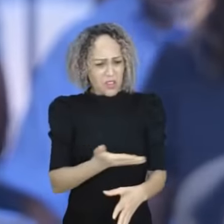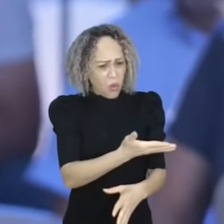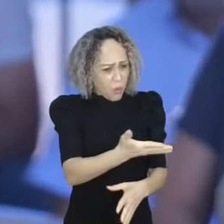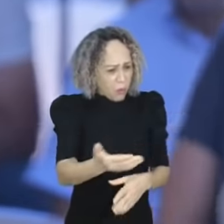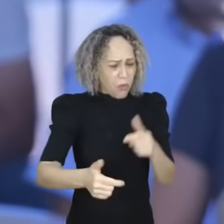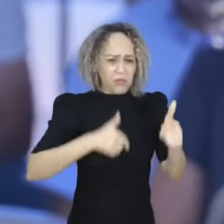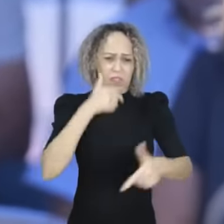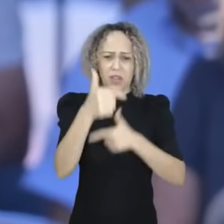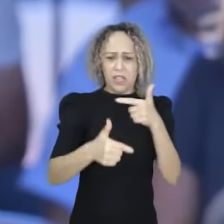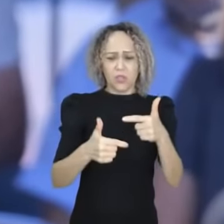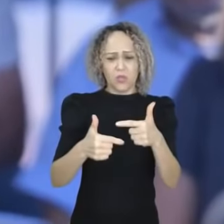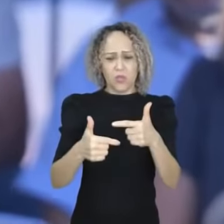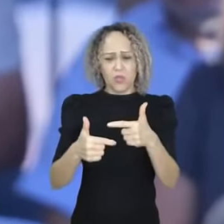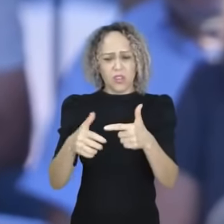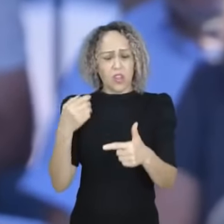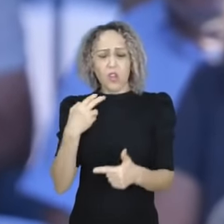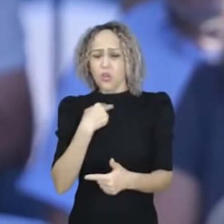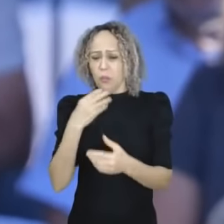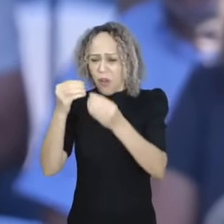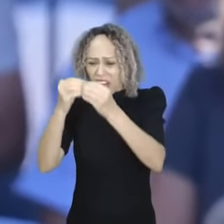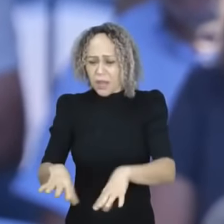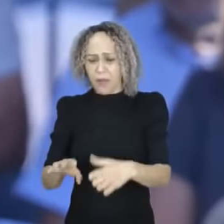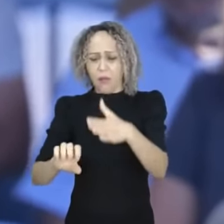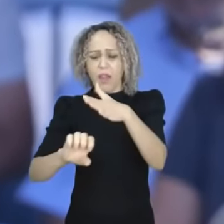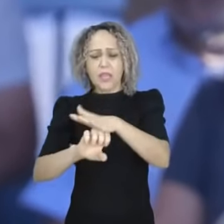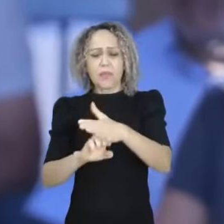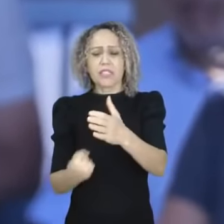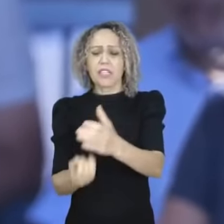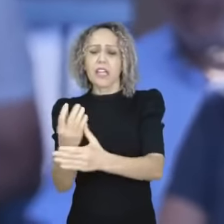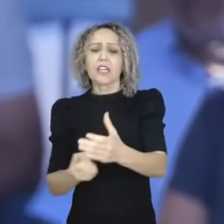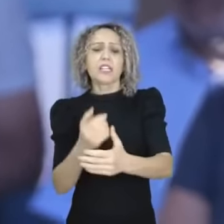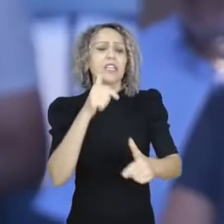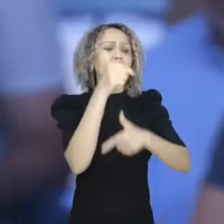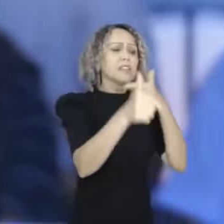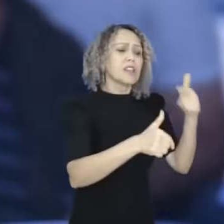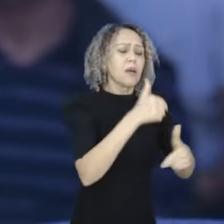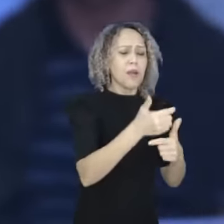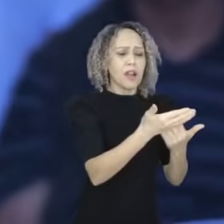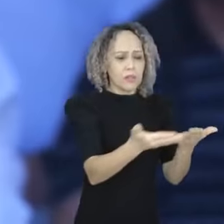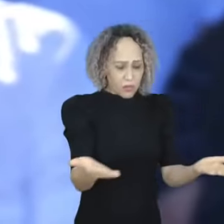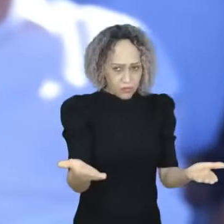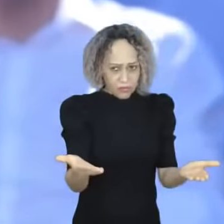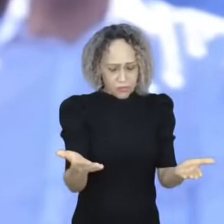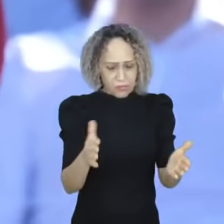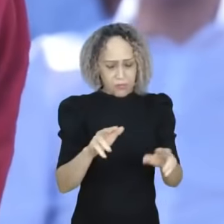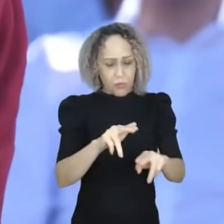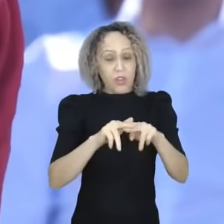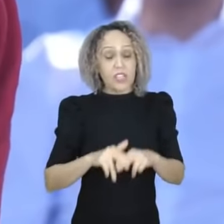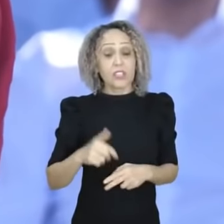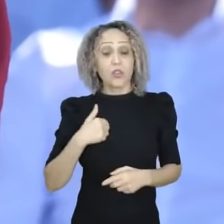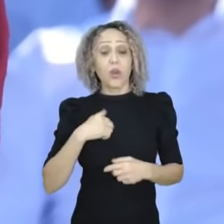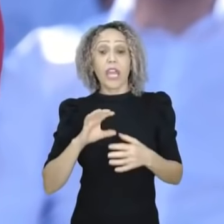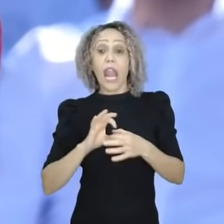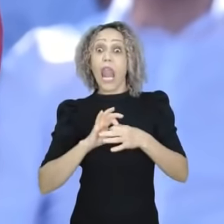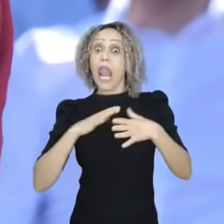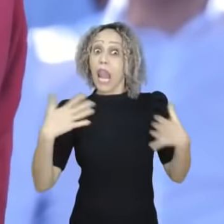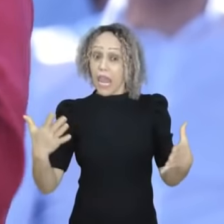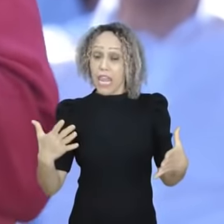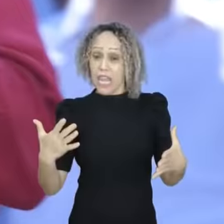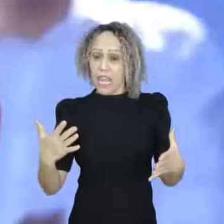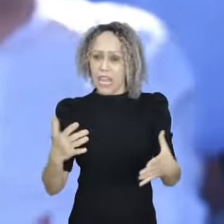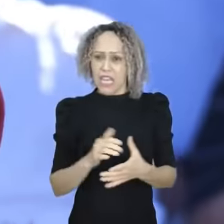que eu estou aqui, livre, e bonito falando com vocês. E o Moro tá comendo o pão que o